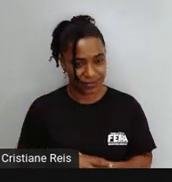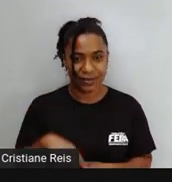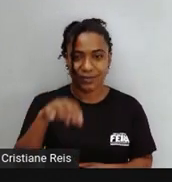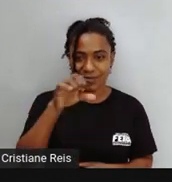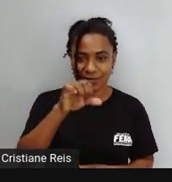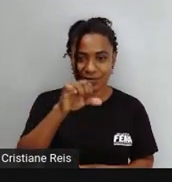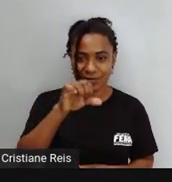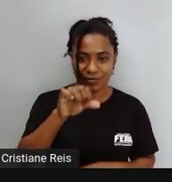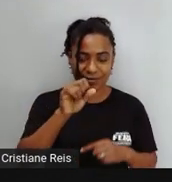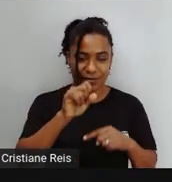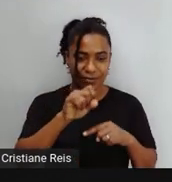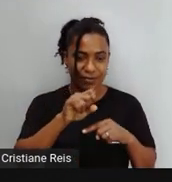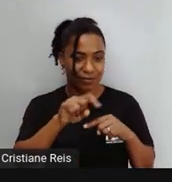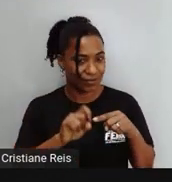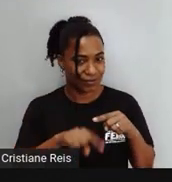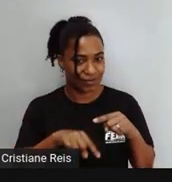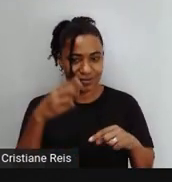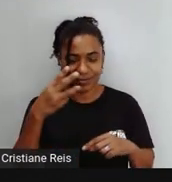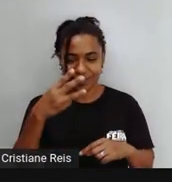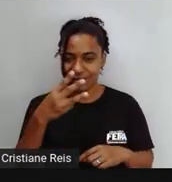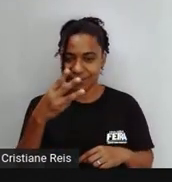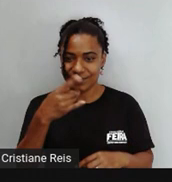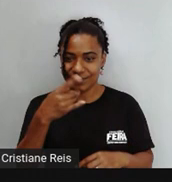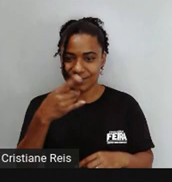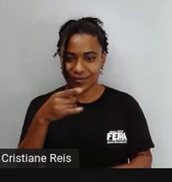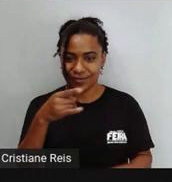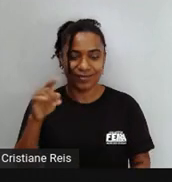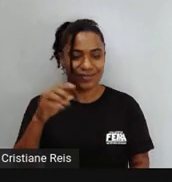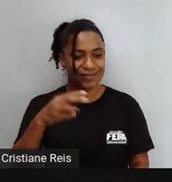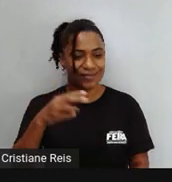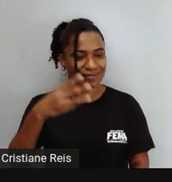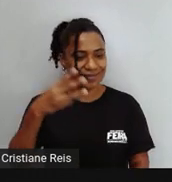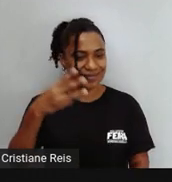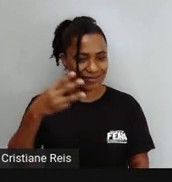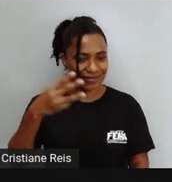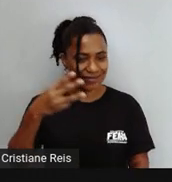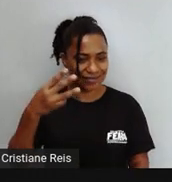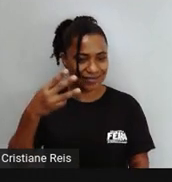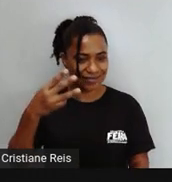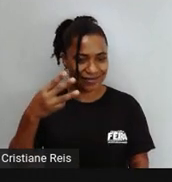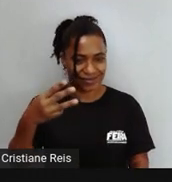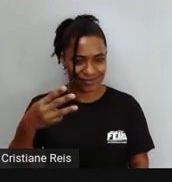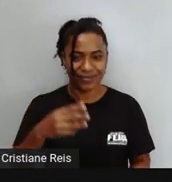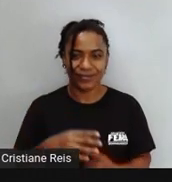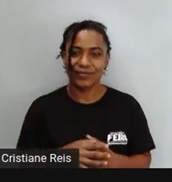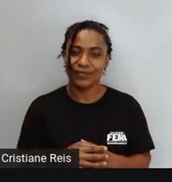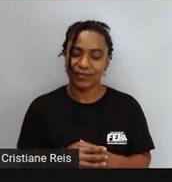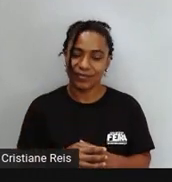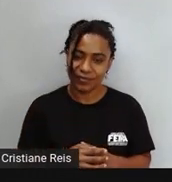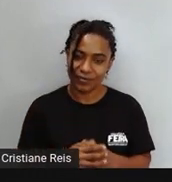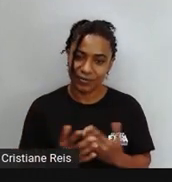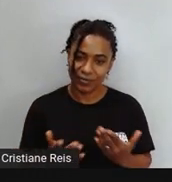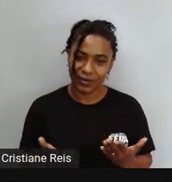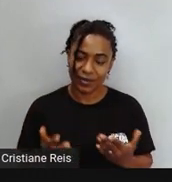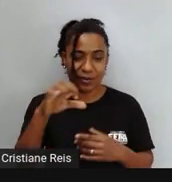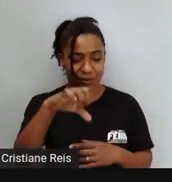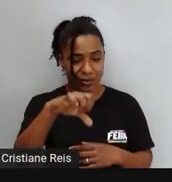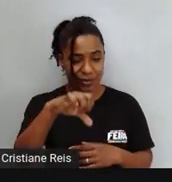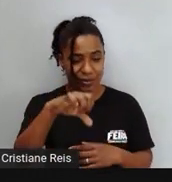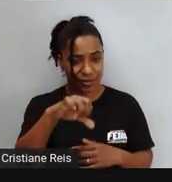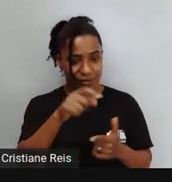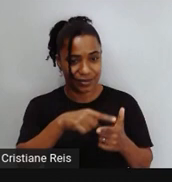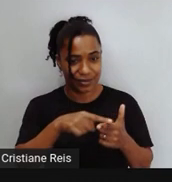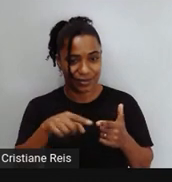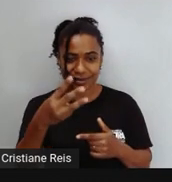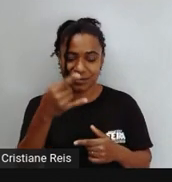é 3. Ou 9 by 3 equals 3. 9 dividido por 3 igual a